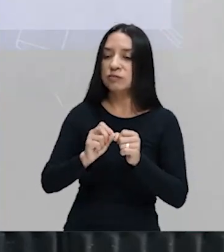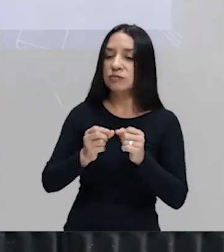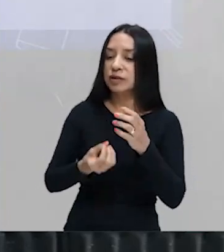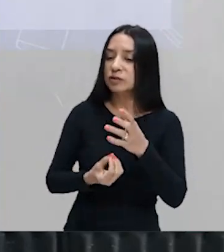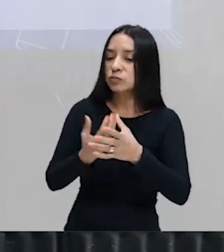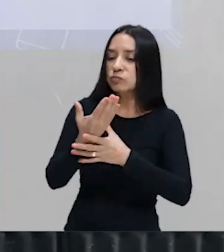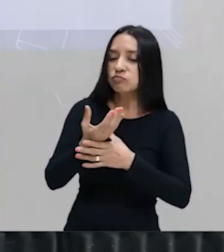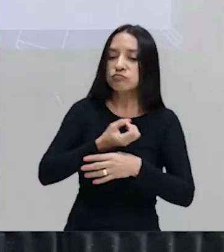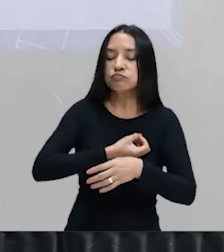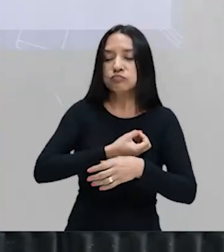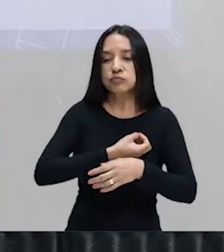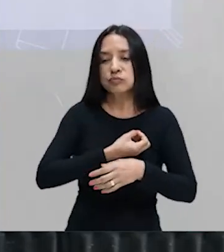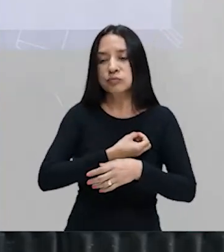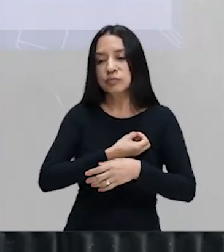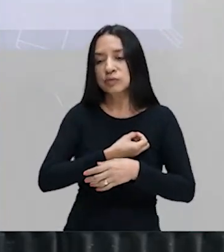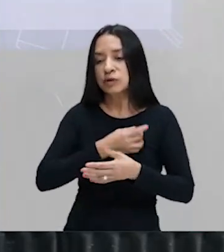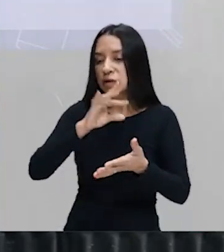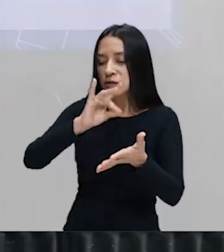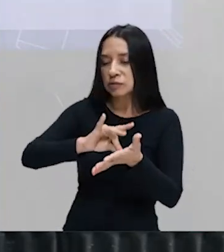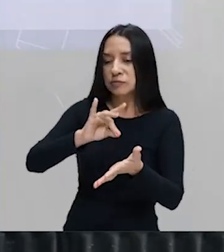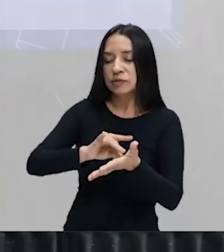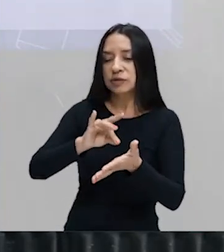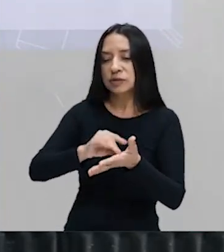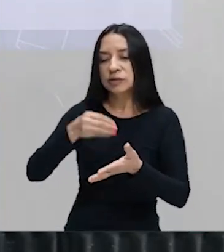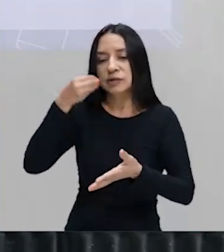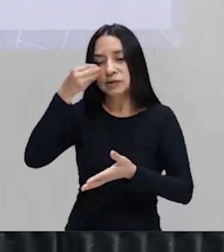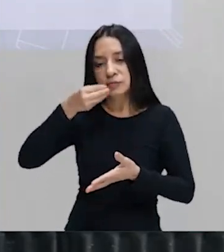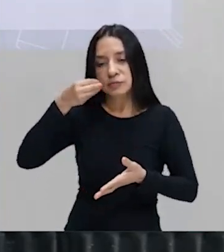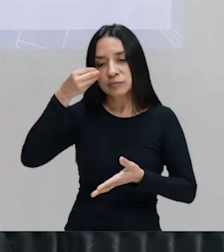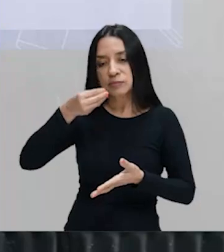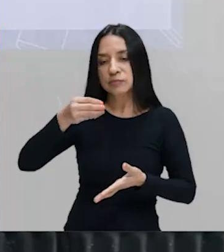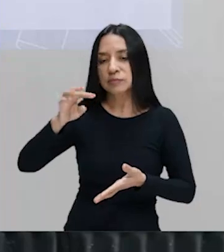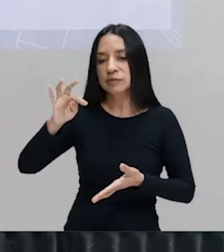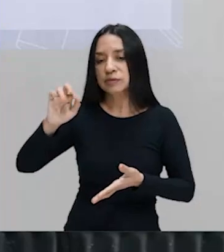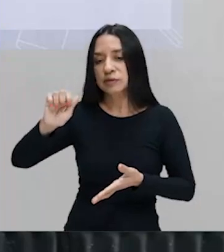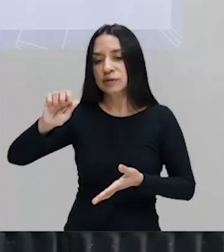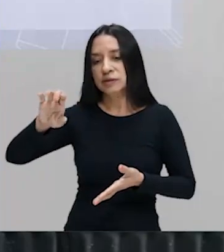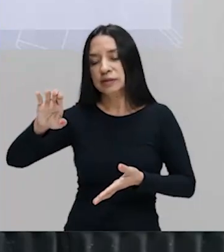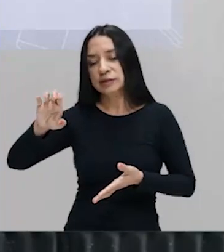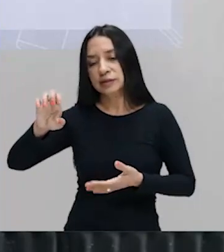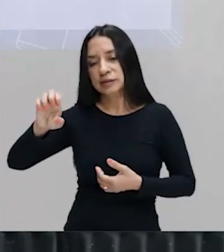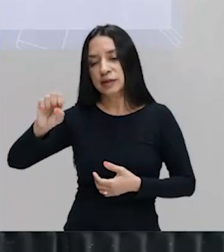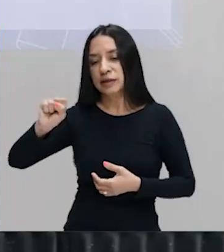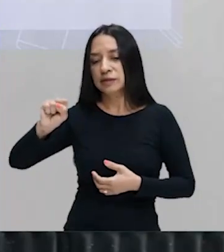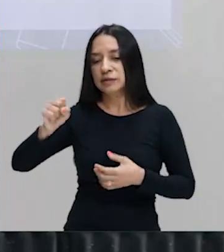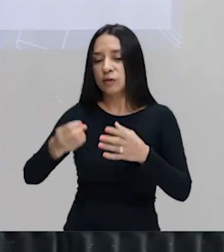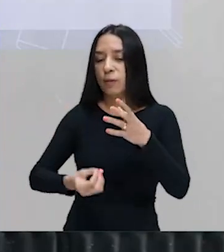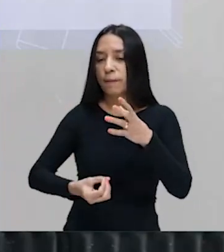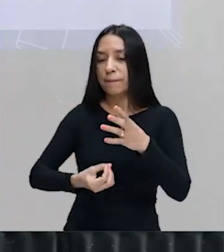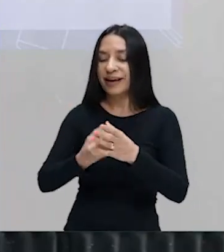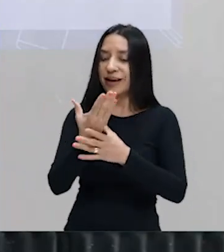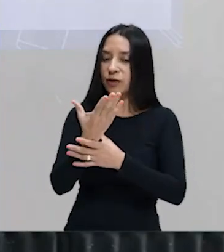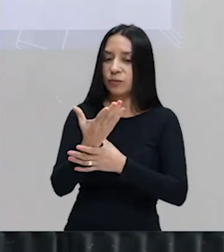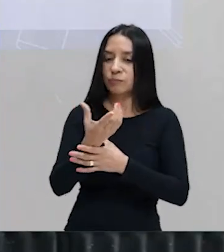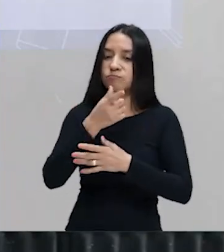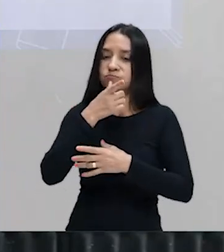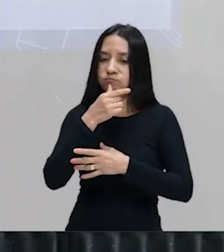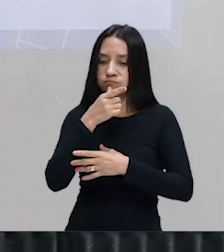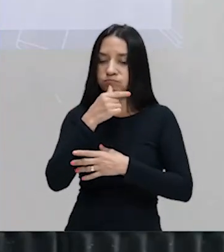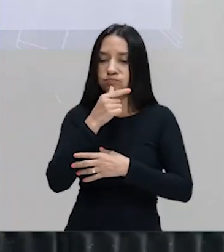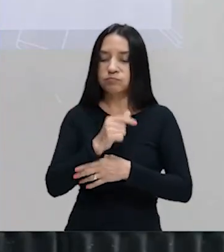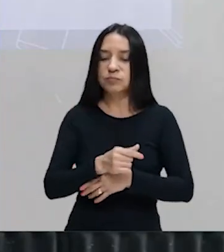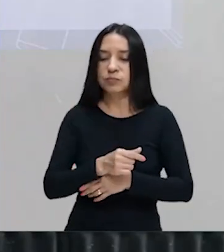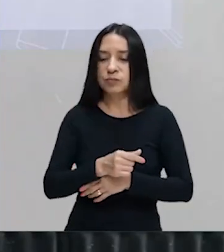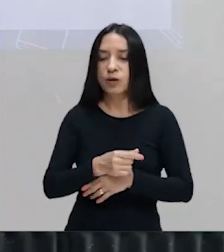grande valia. A experiência filosófica de Tales leva ele até a água, por exemplo, como princípio originário, correto?